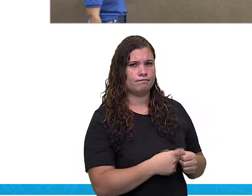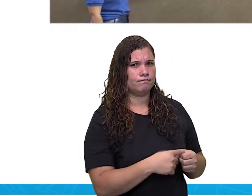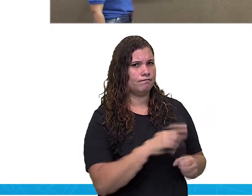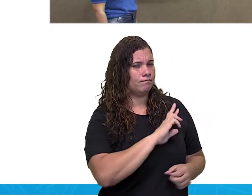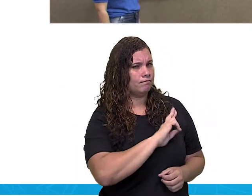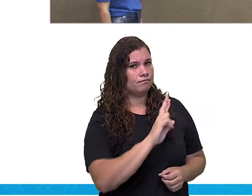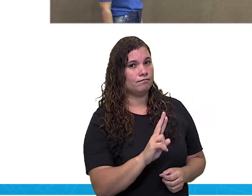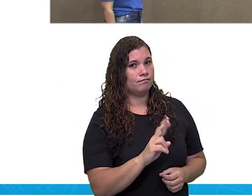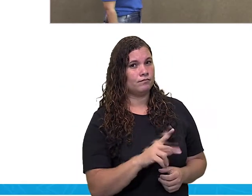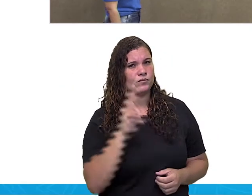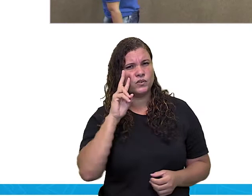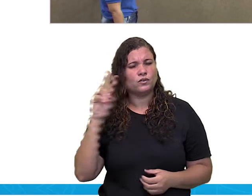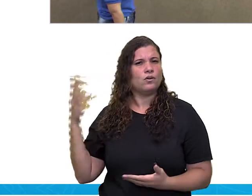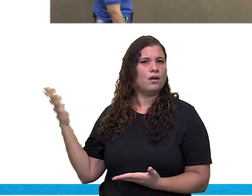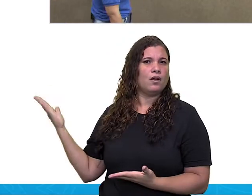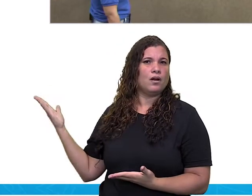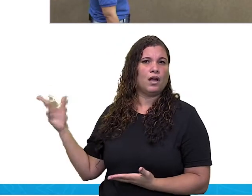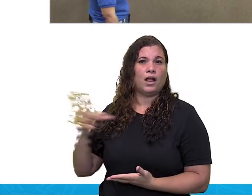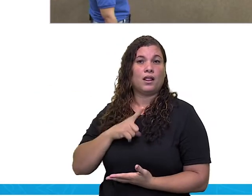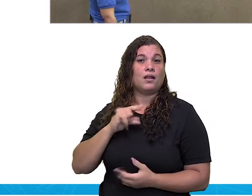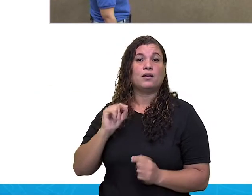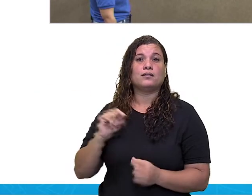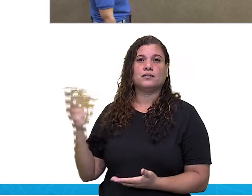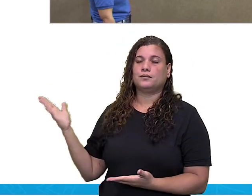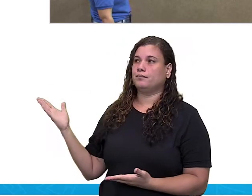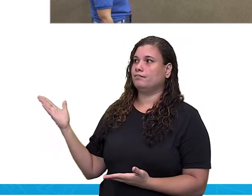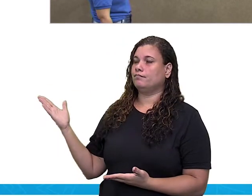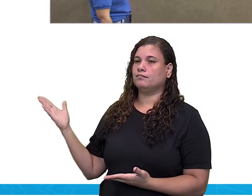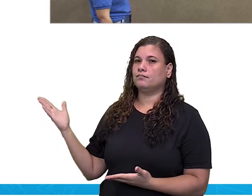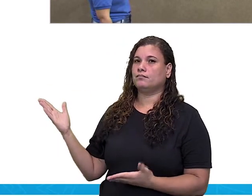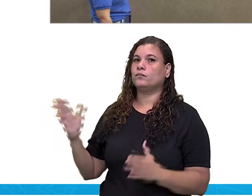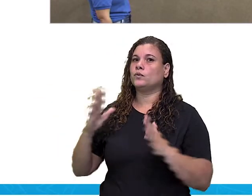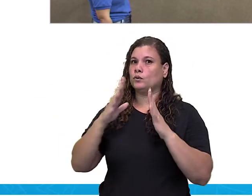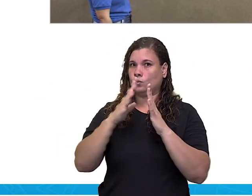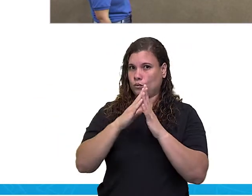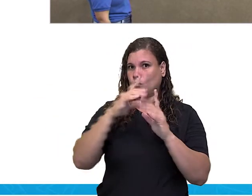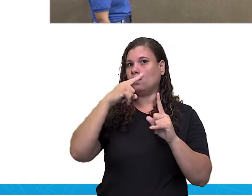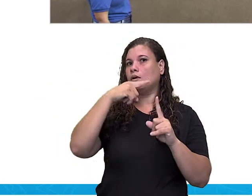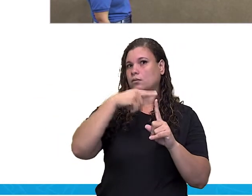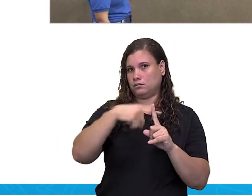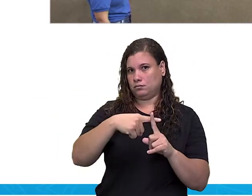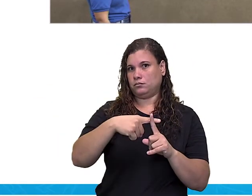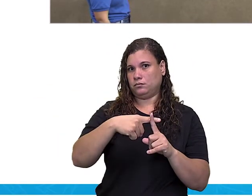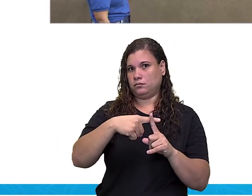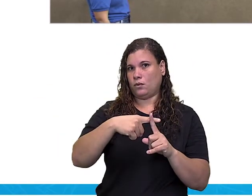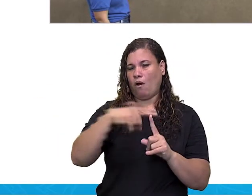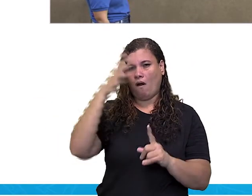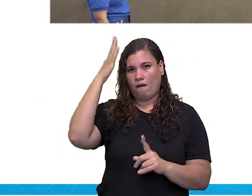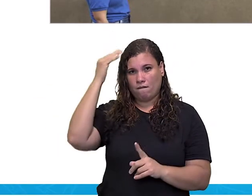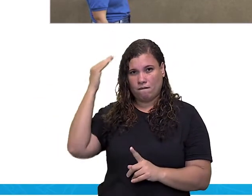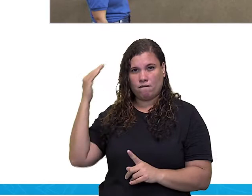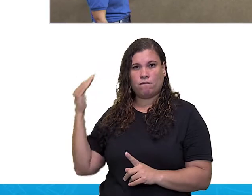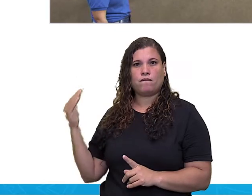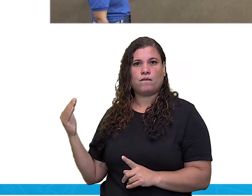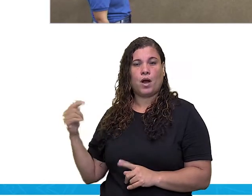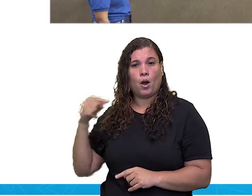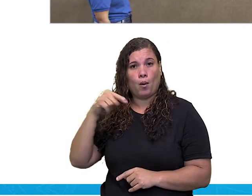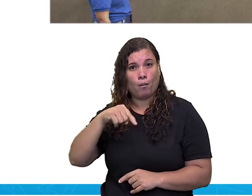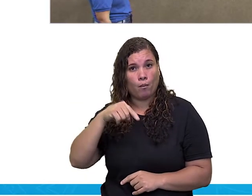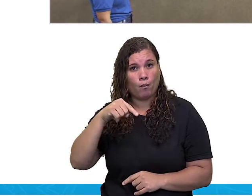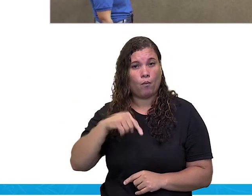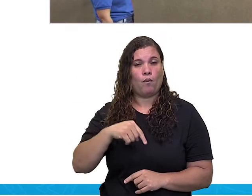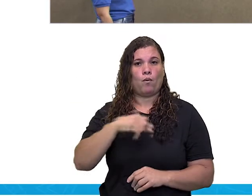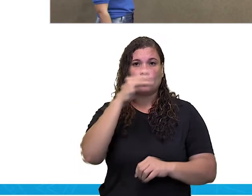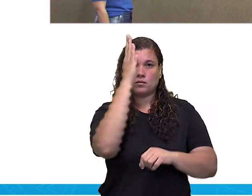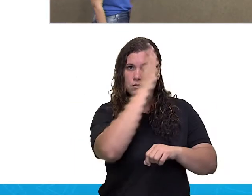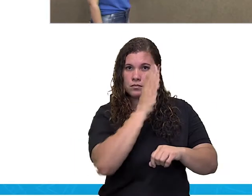Aqui nós temos imagem do templo religioso Basílica Santuário Nacional de Nossa Senhora